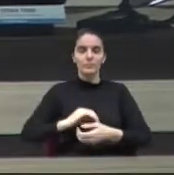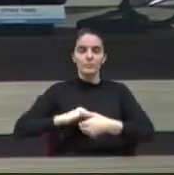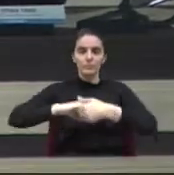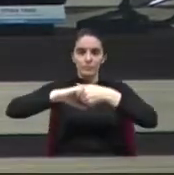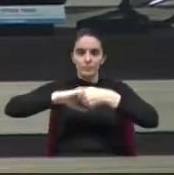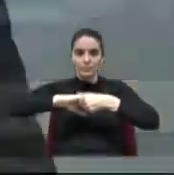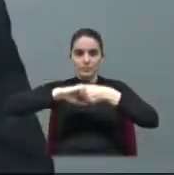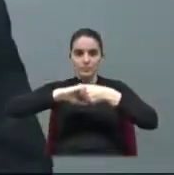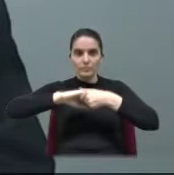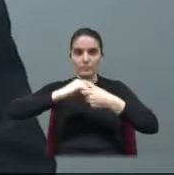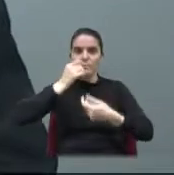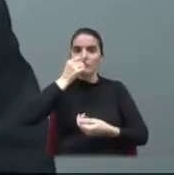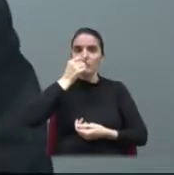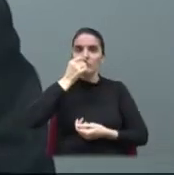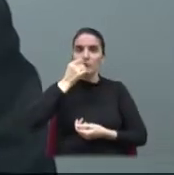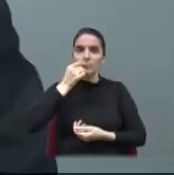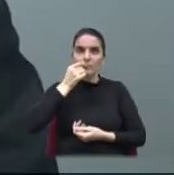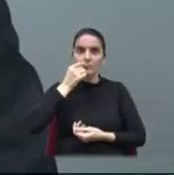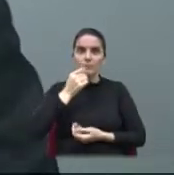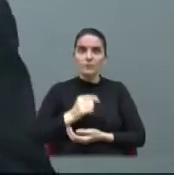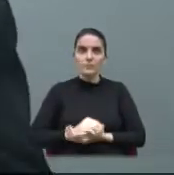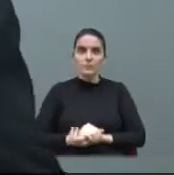parabenizar o vereador